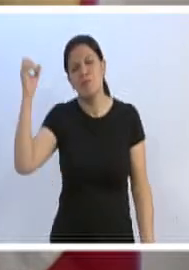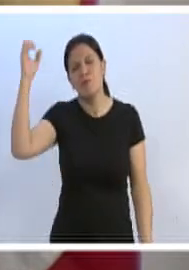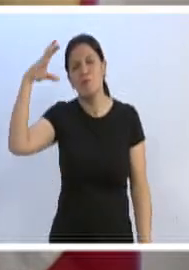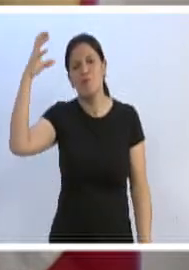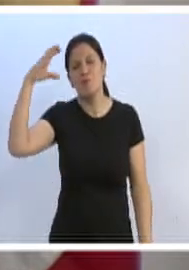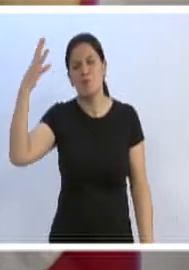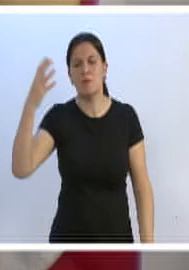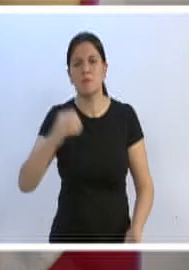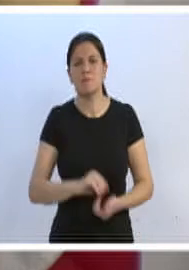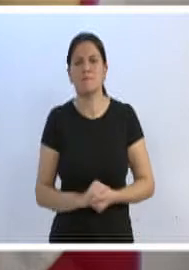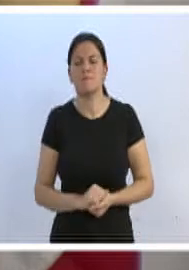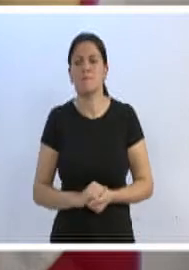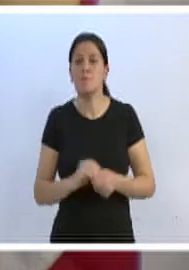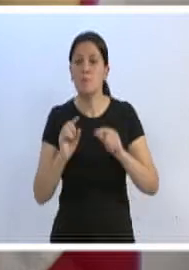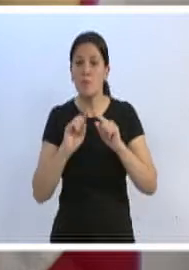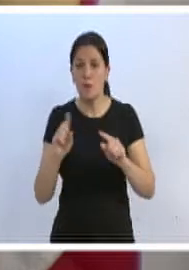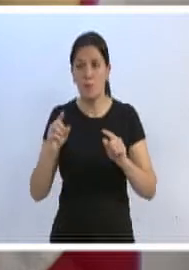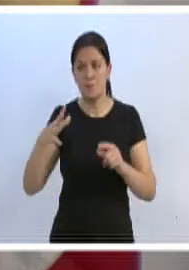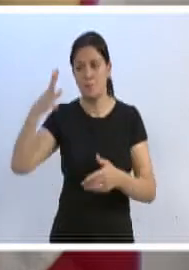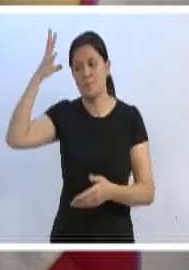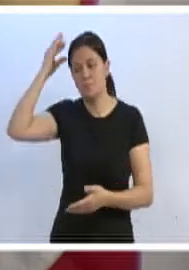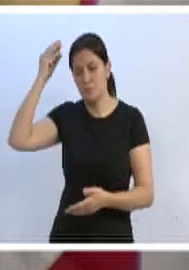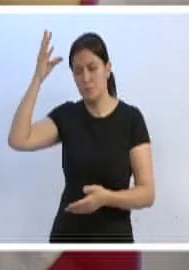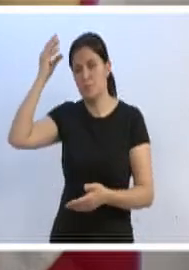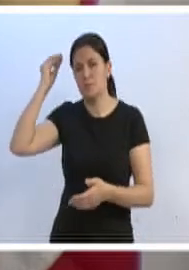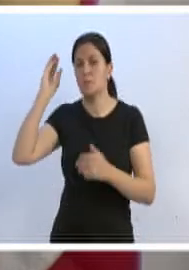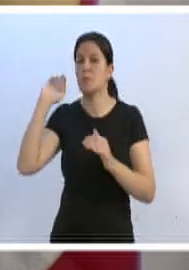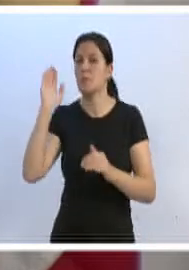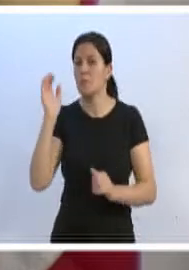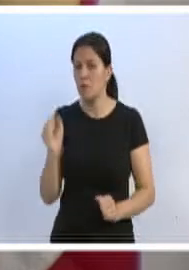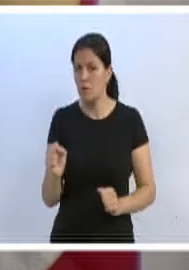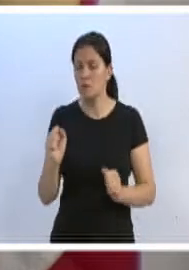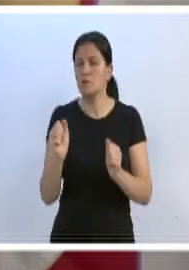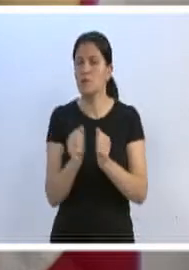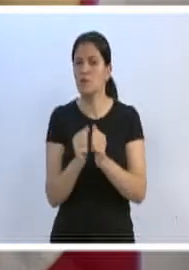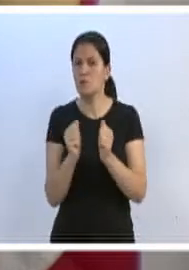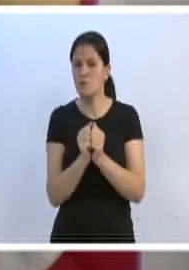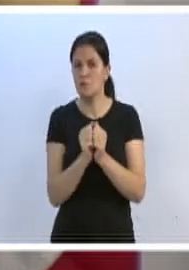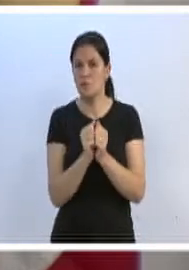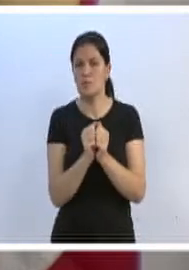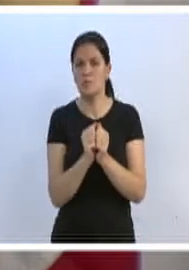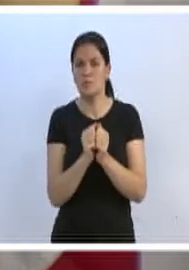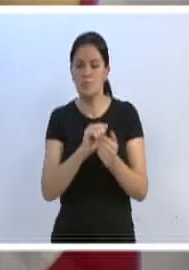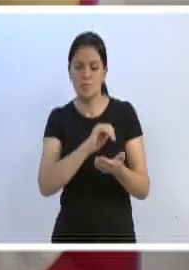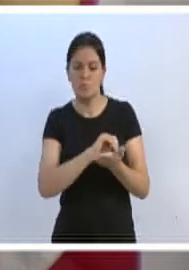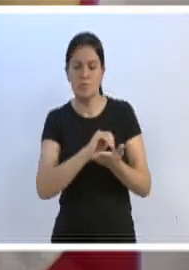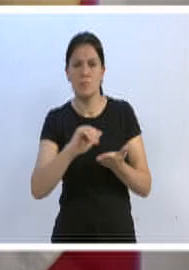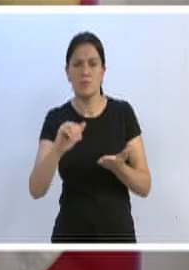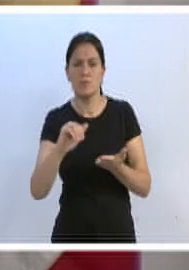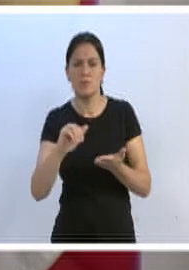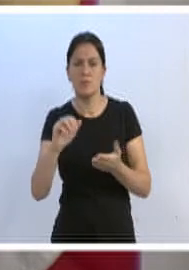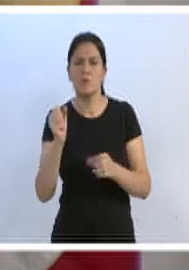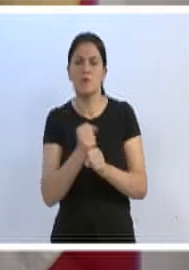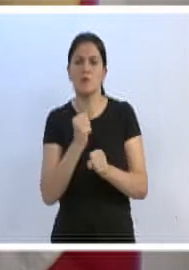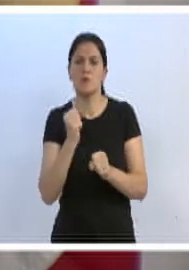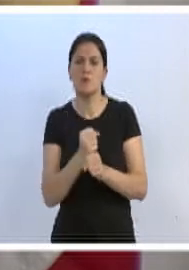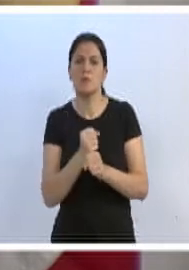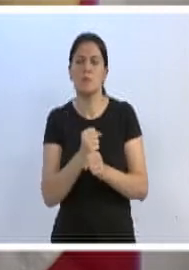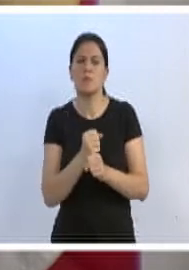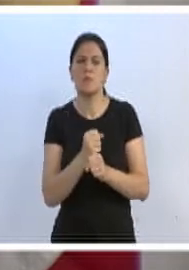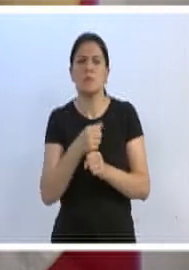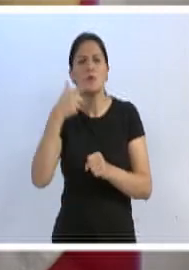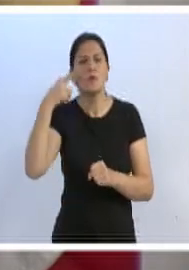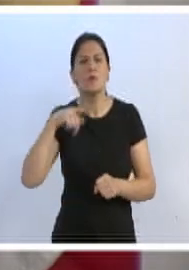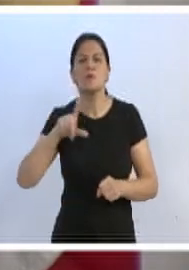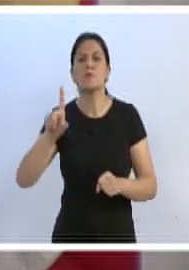mas que o líder do governo que tem se empenhado também possa juntamente com a secretaria de obras viabilizar que